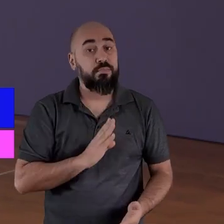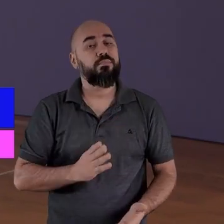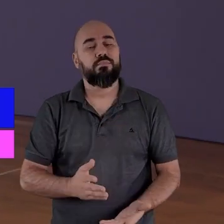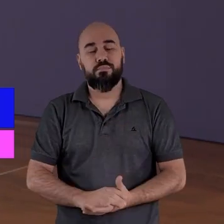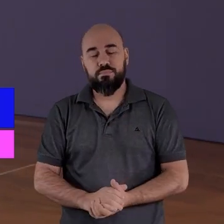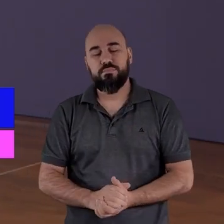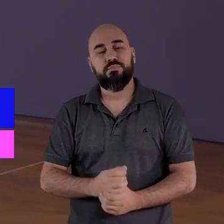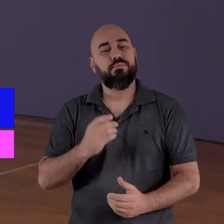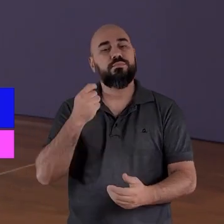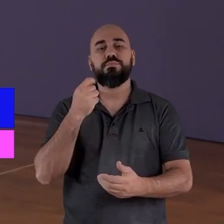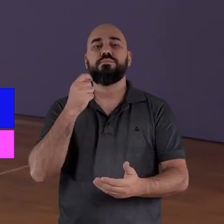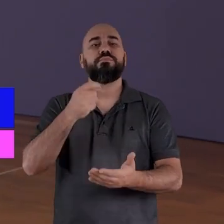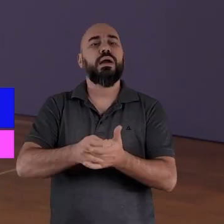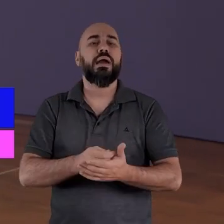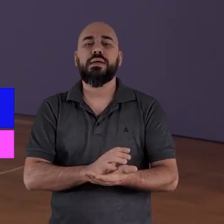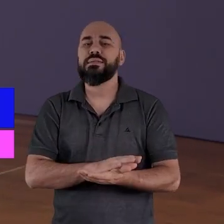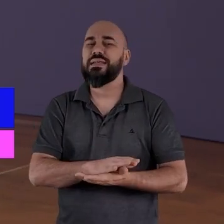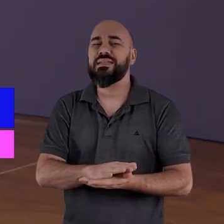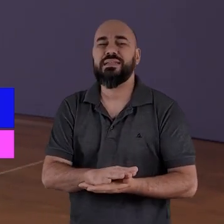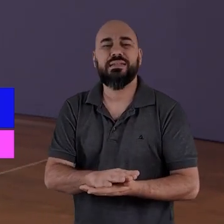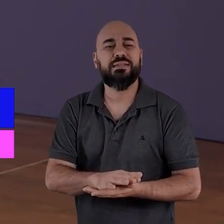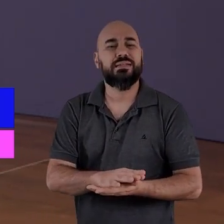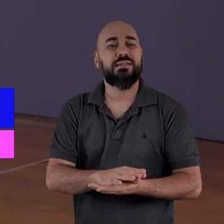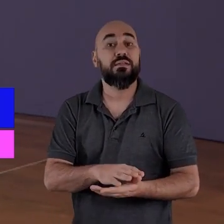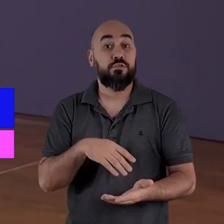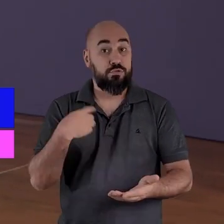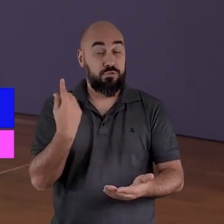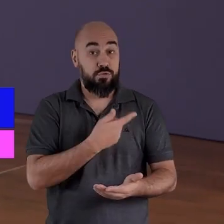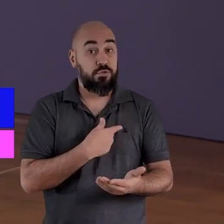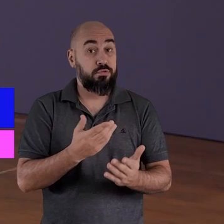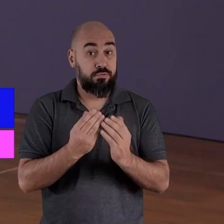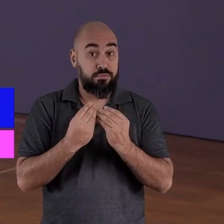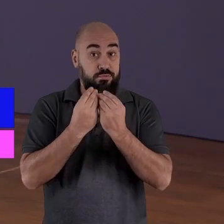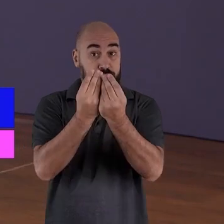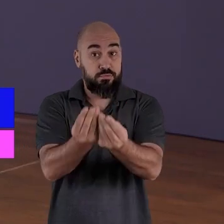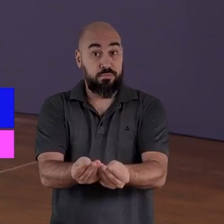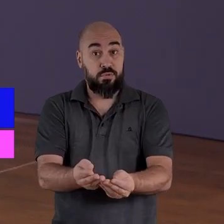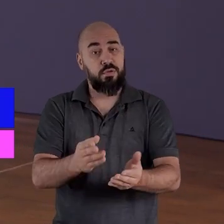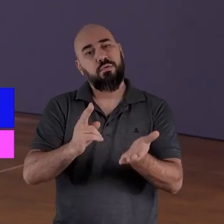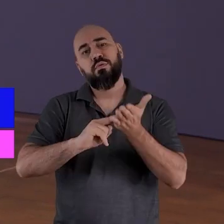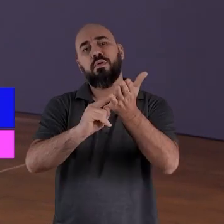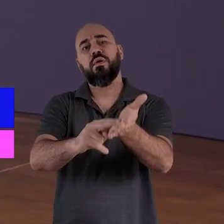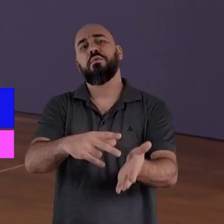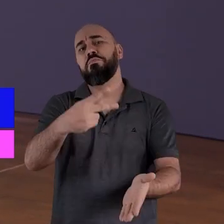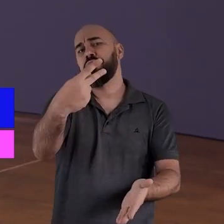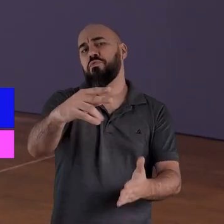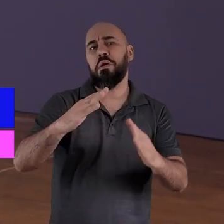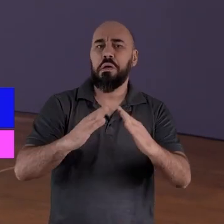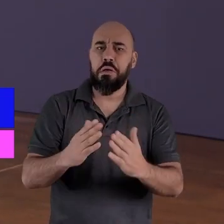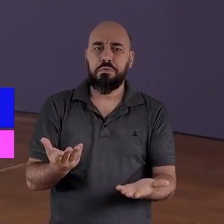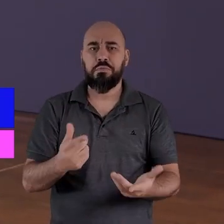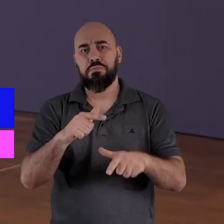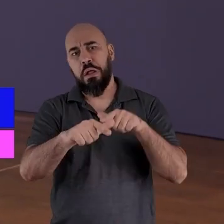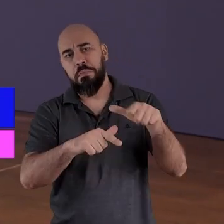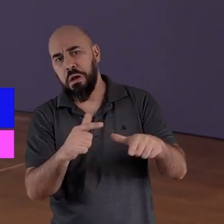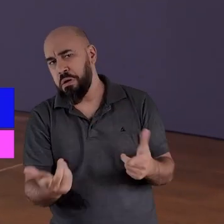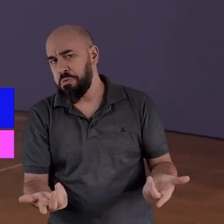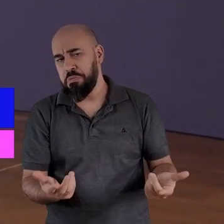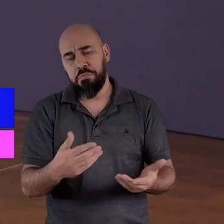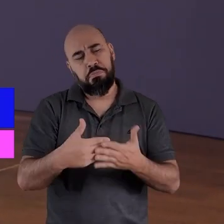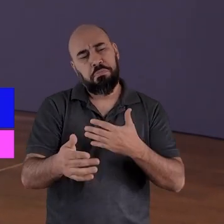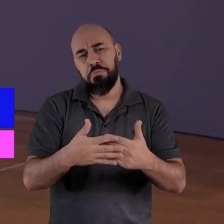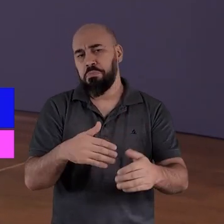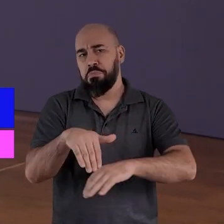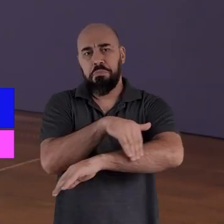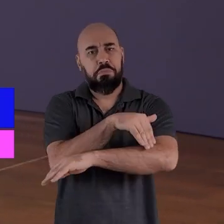precisa pagar nada. Nós vamos te enviar pelo correio aí onde você mora, ou no seu trabalho, o endereço que você der, e você terá acesso